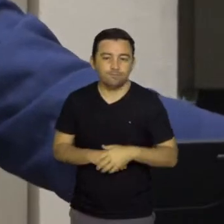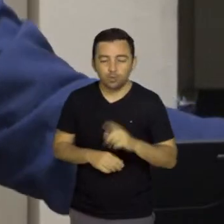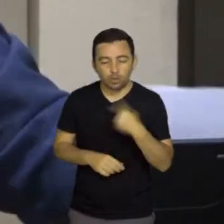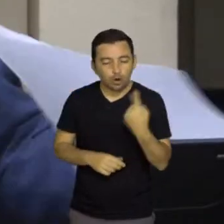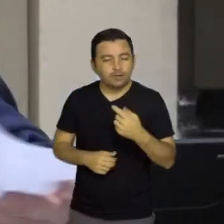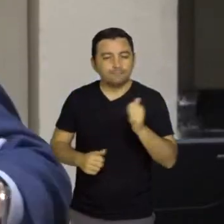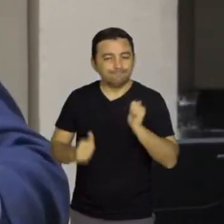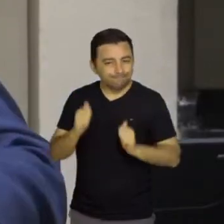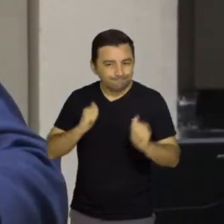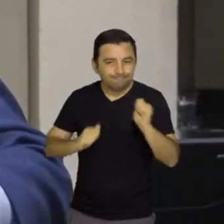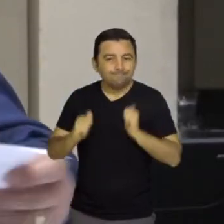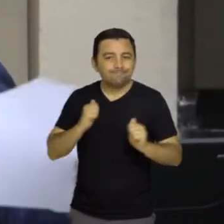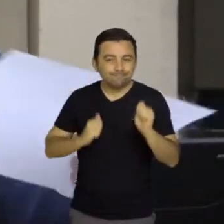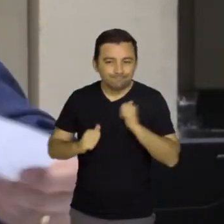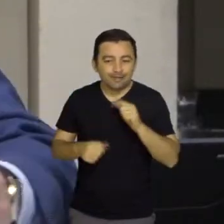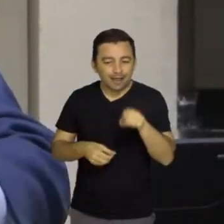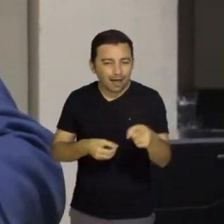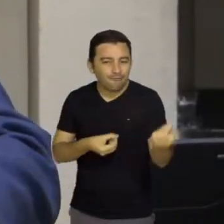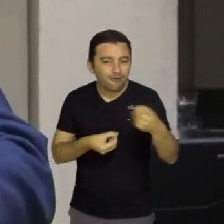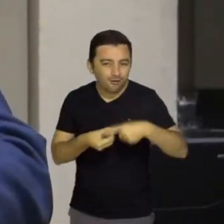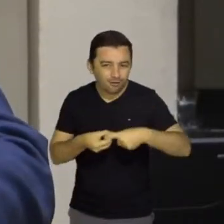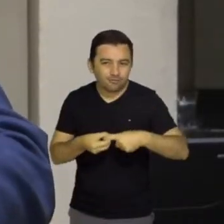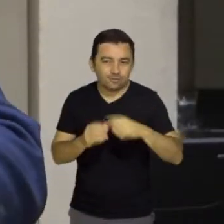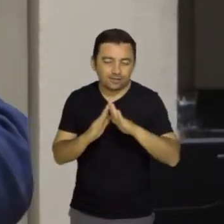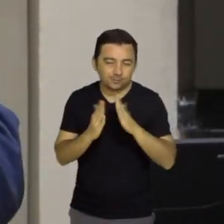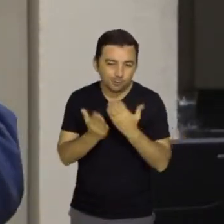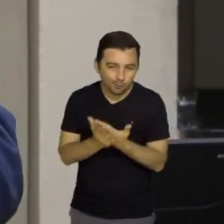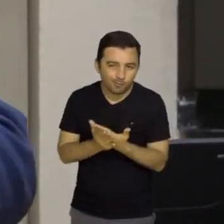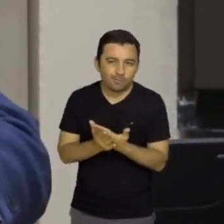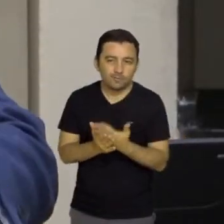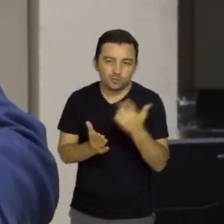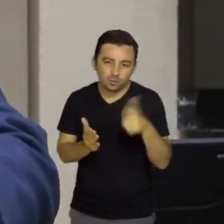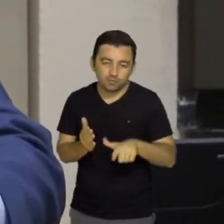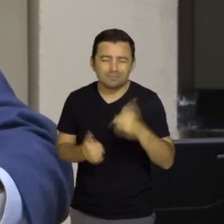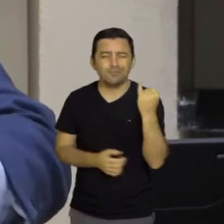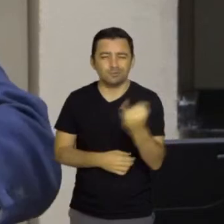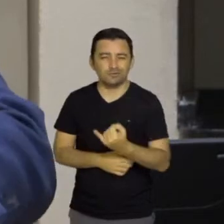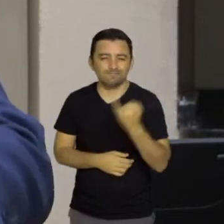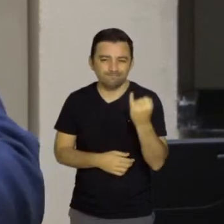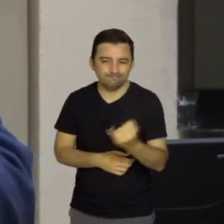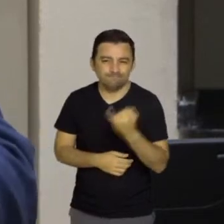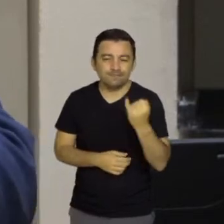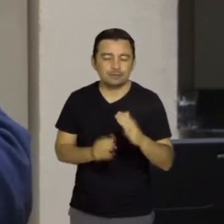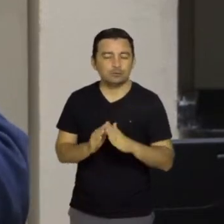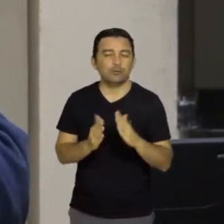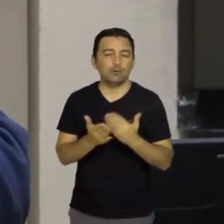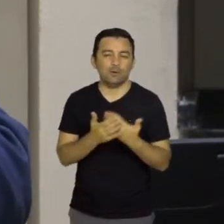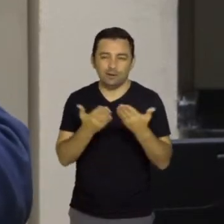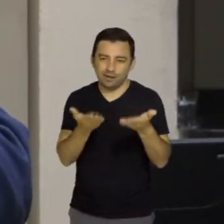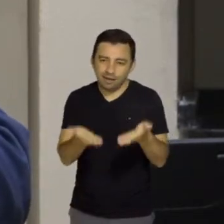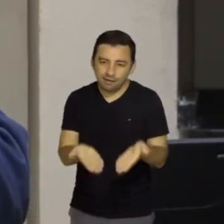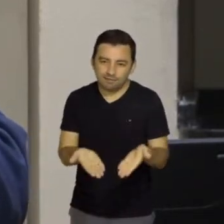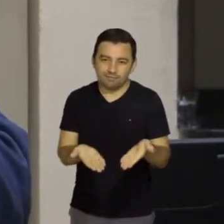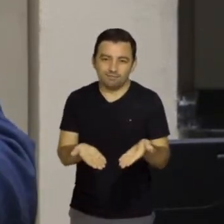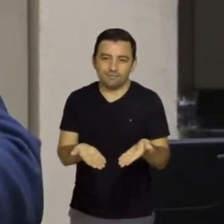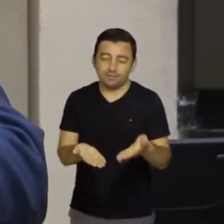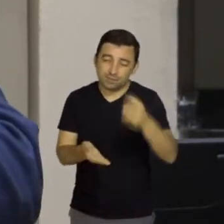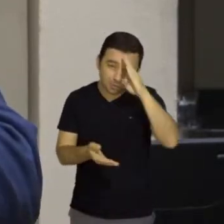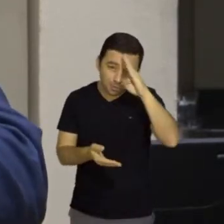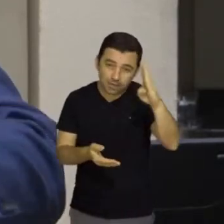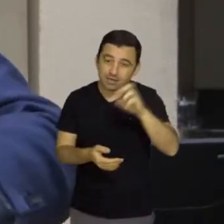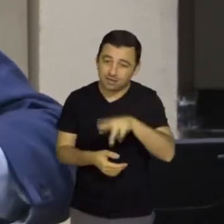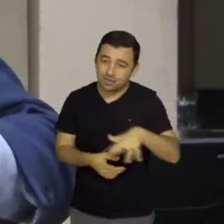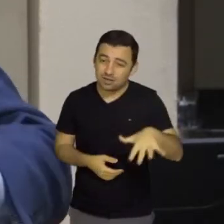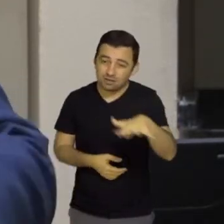aguardando esta retomada desta escola, pela importância que essa escola tem, principalmente para uma região que